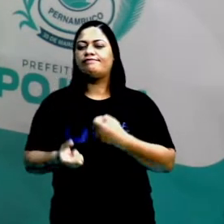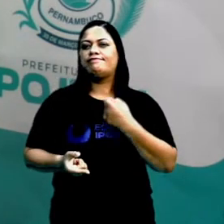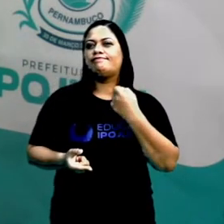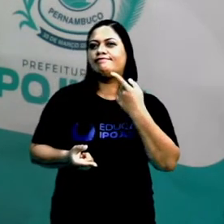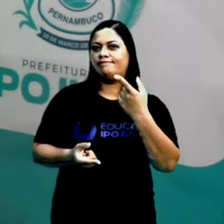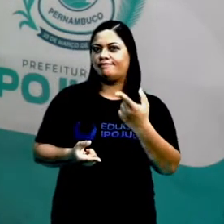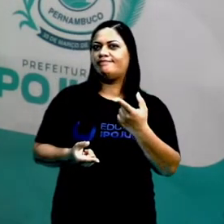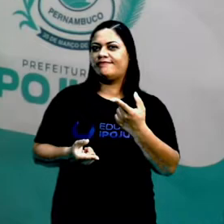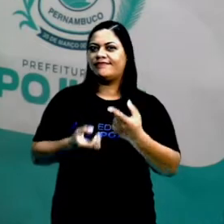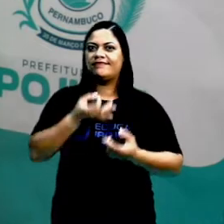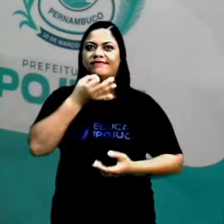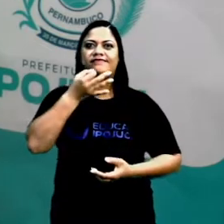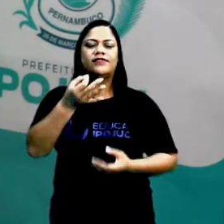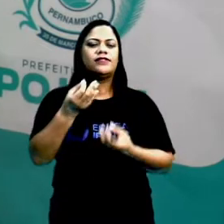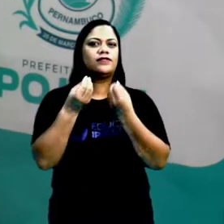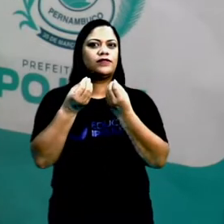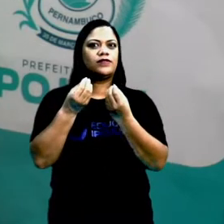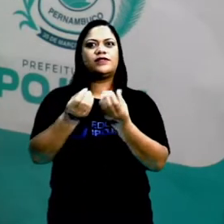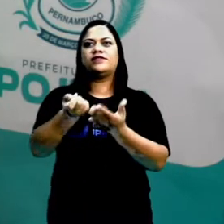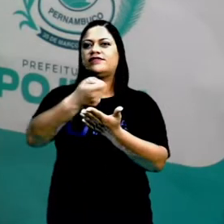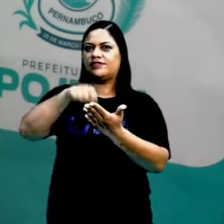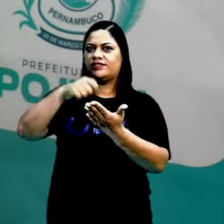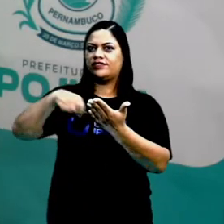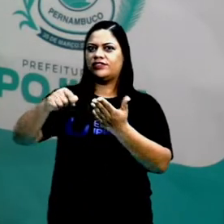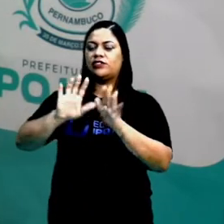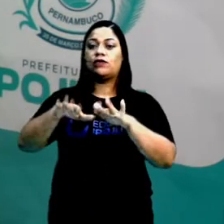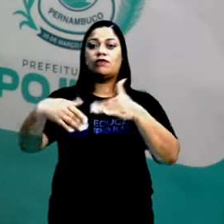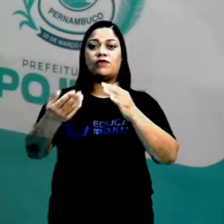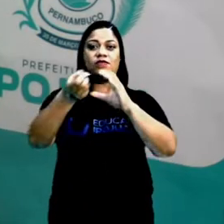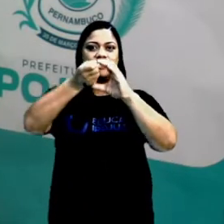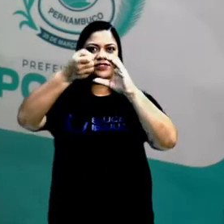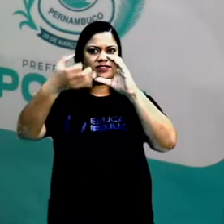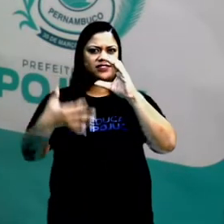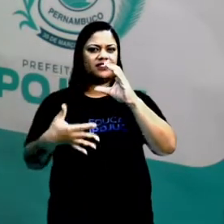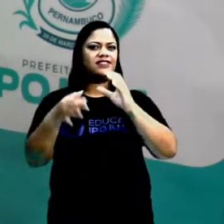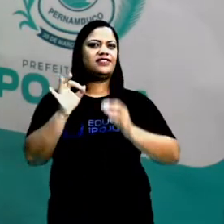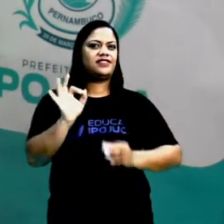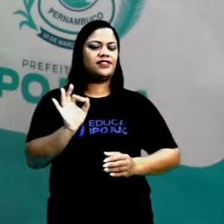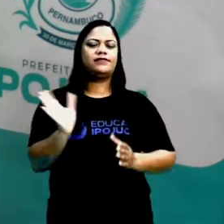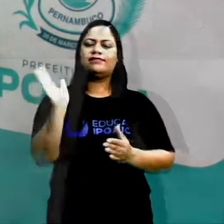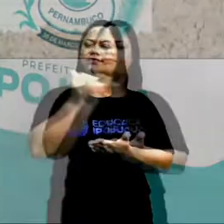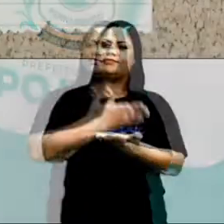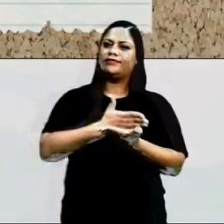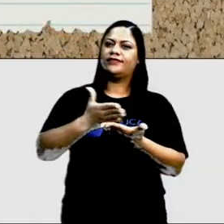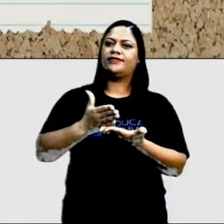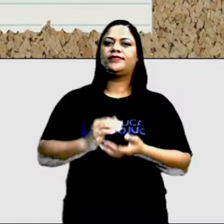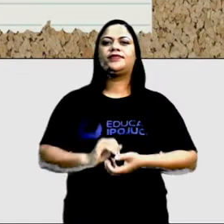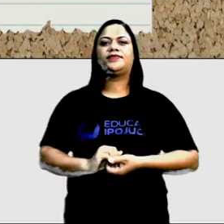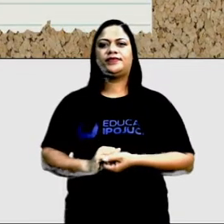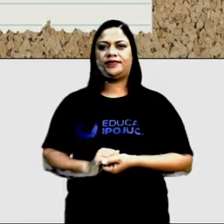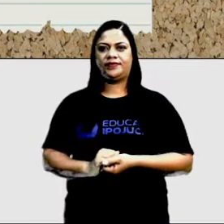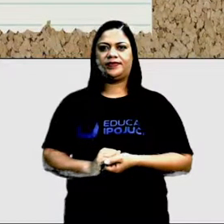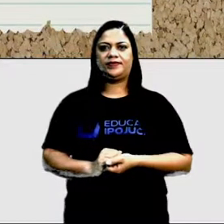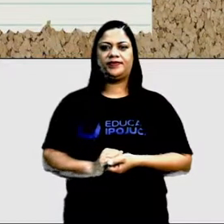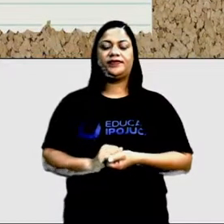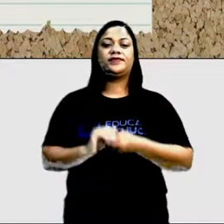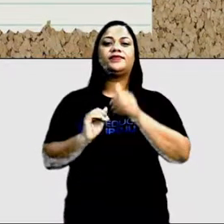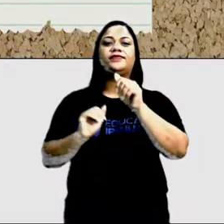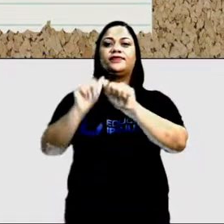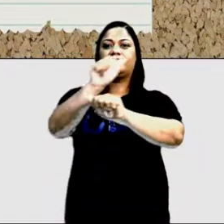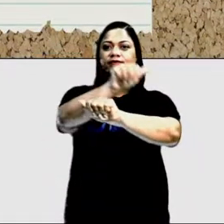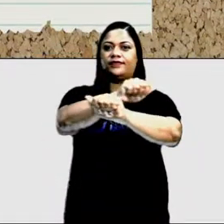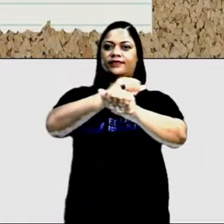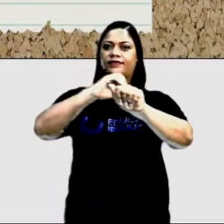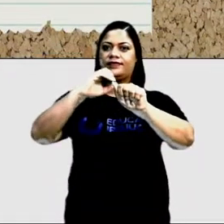de opiniões e como eles escrevem, quais são suas características, tá certo? Vamos lá. Artigo de opinião.